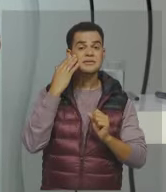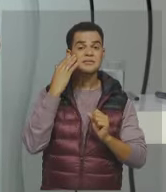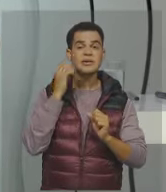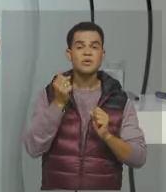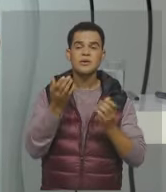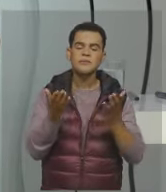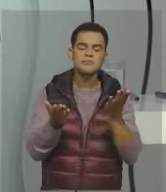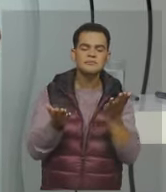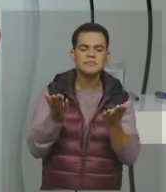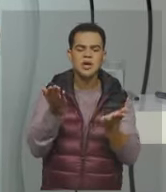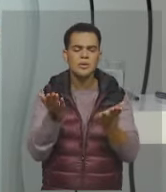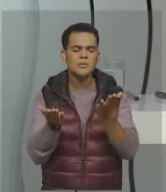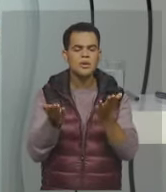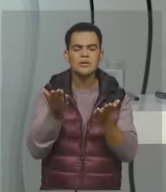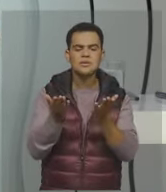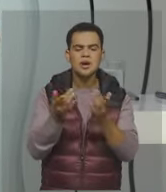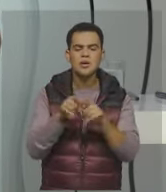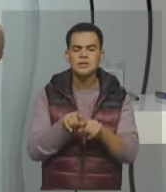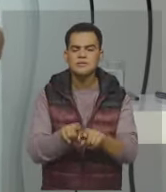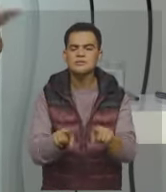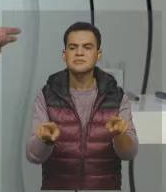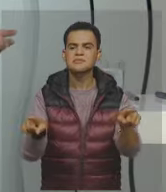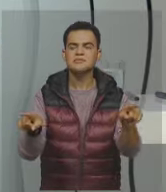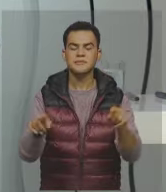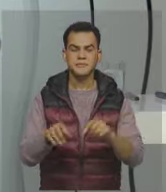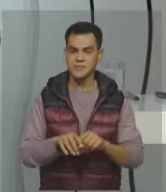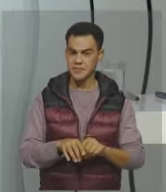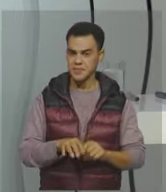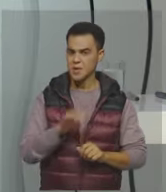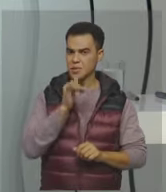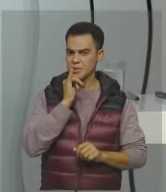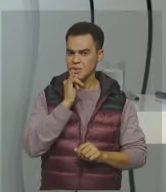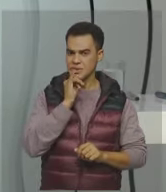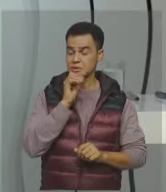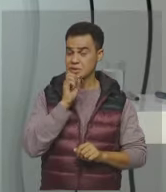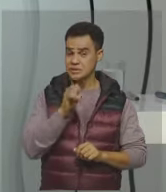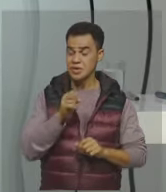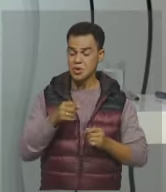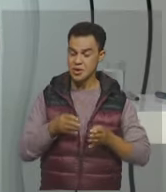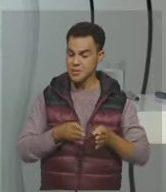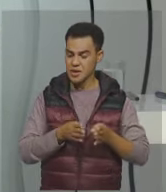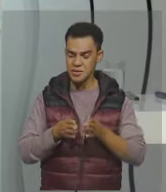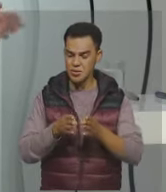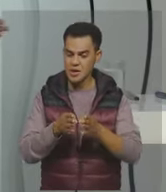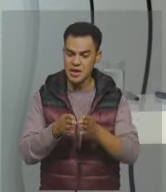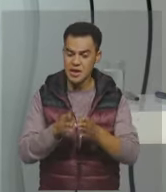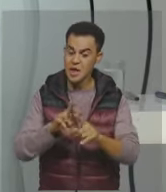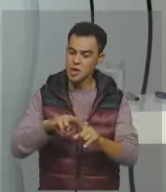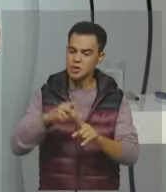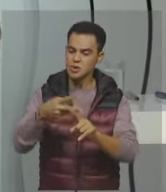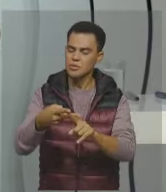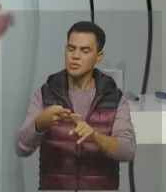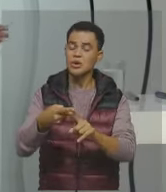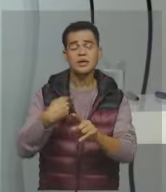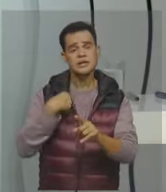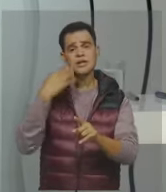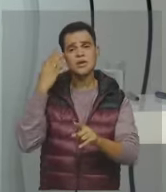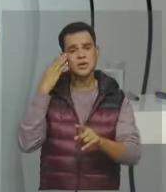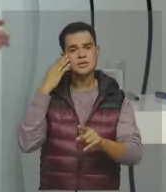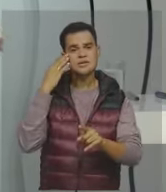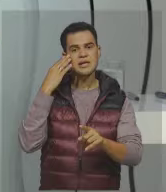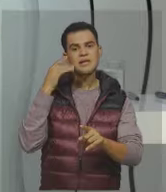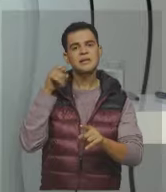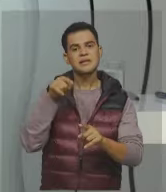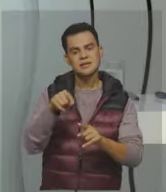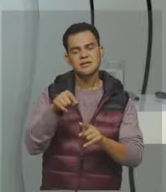dois caminhos. Por exemplo, se a resistência de um caminho é o dobro da do outro caminho, então eu sei que a corrente que vai passar de um lado